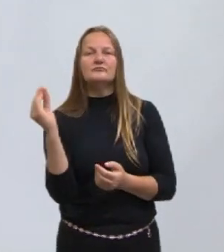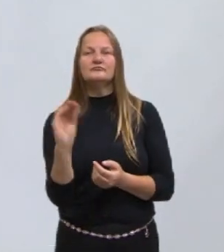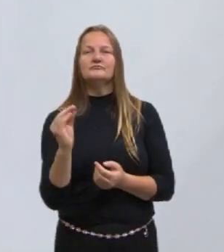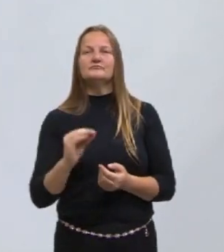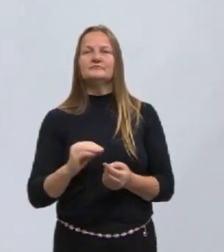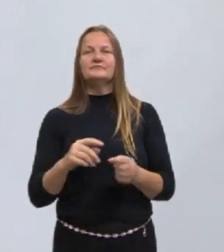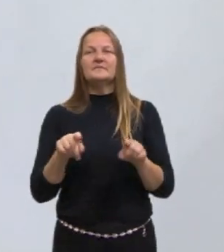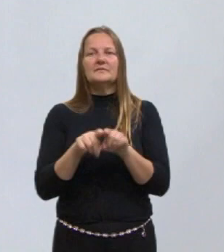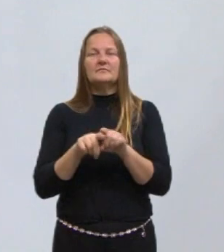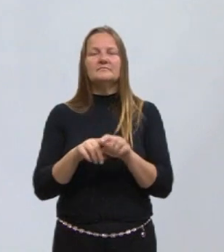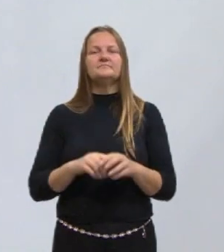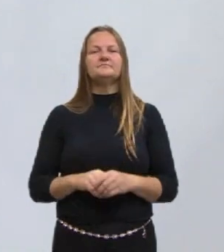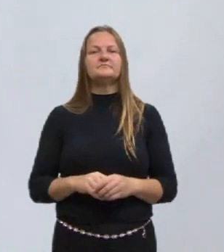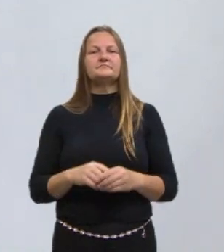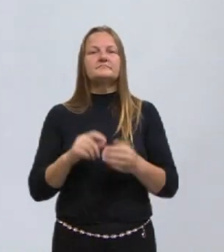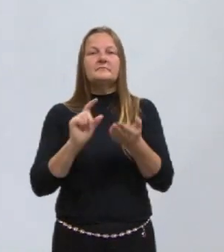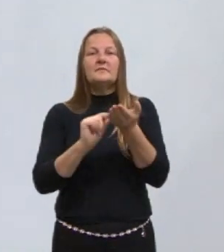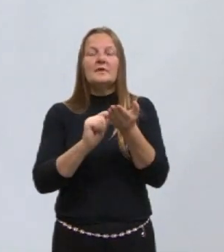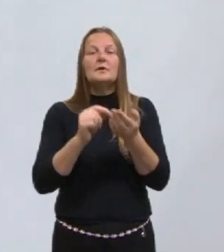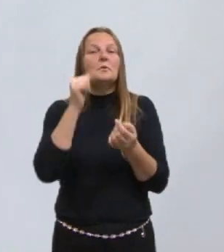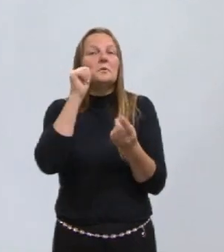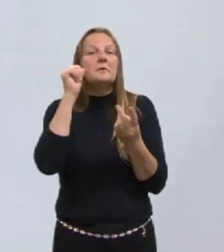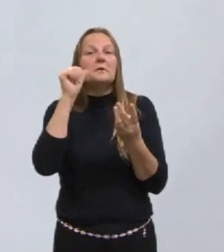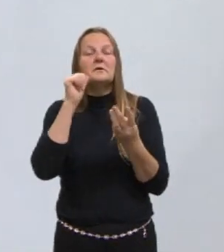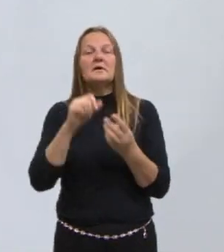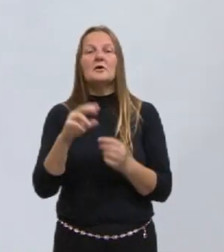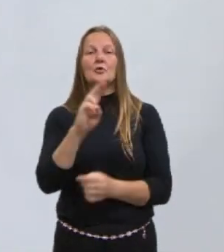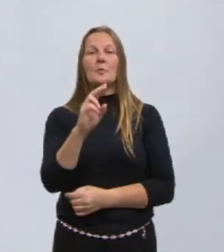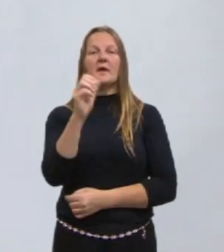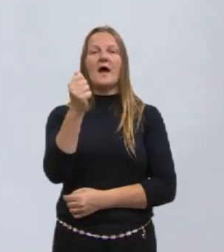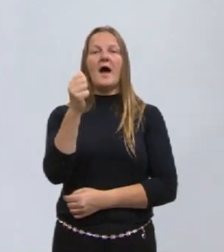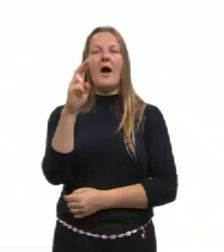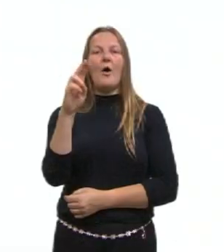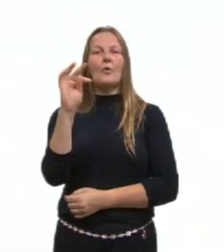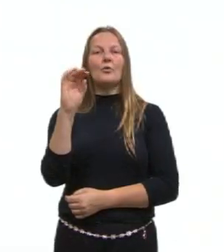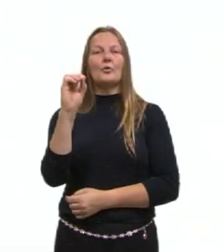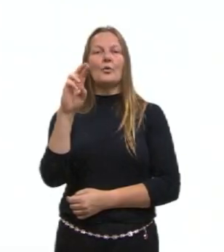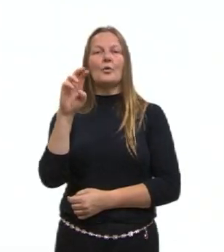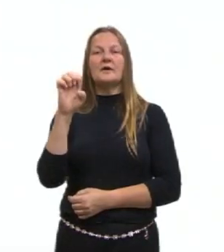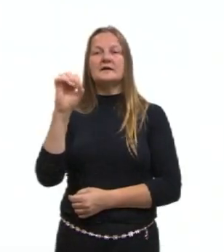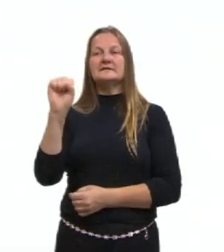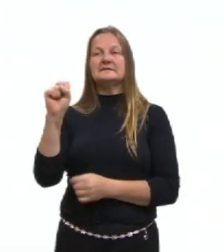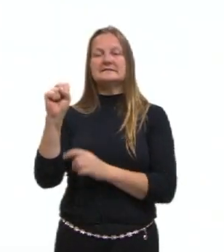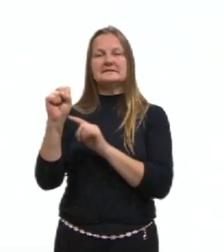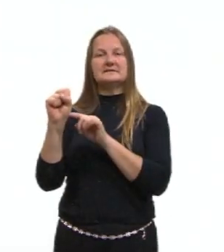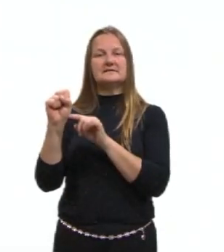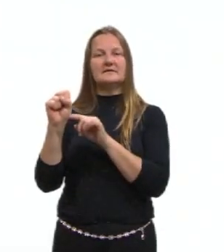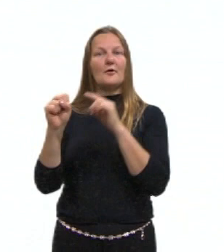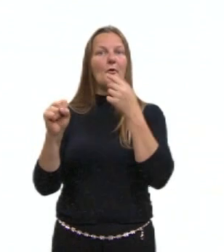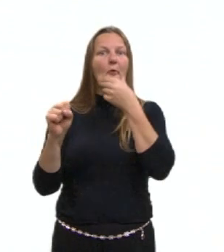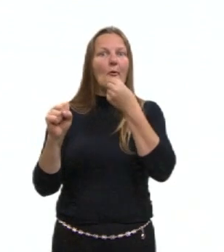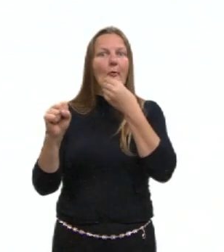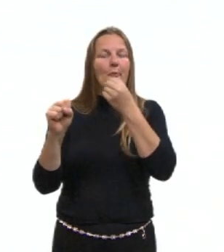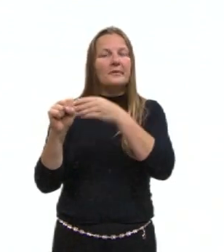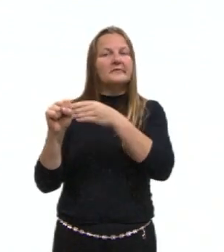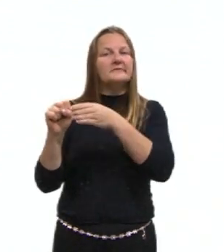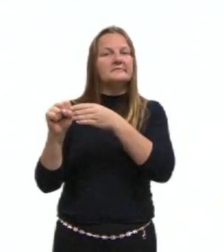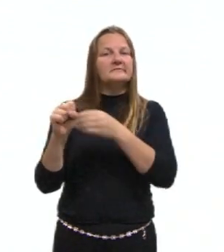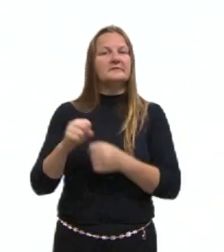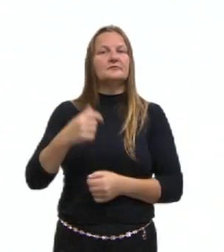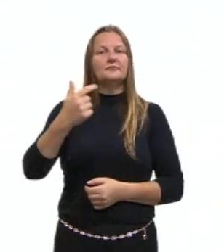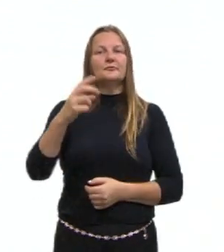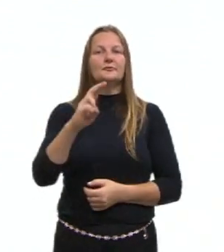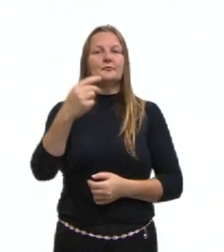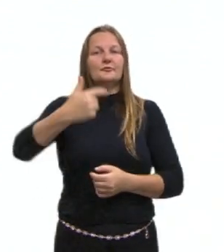às vezes um artigo é composto totalmente por mulheres e aí a gente não sabe por causa do último, de usar o último sobrenome, né? Então,